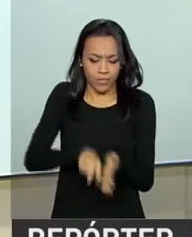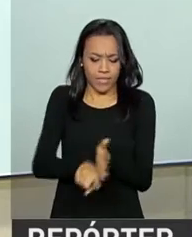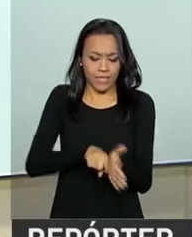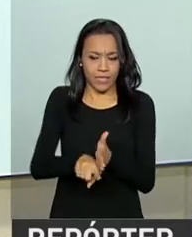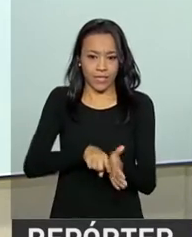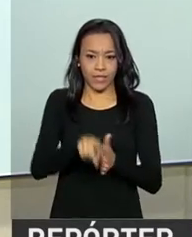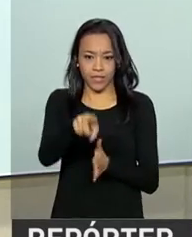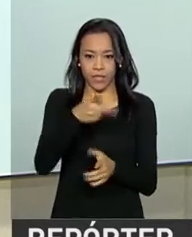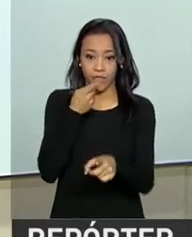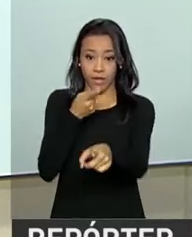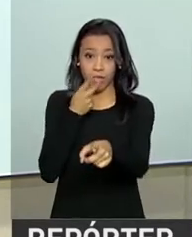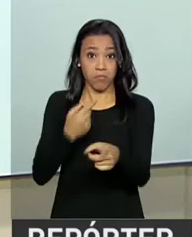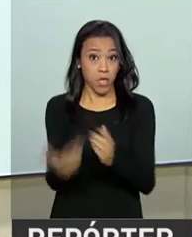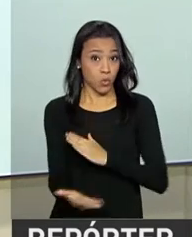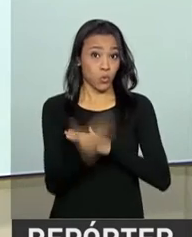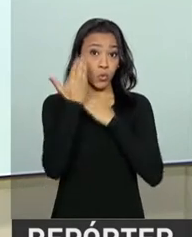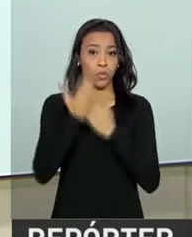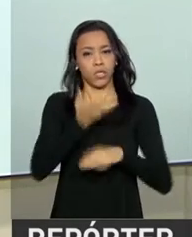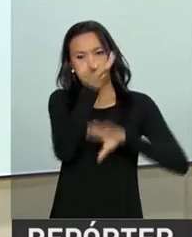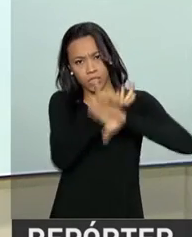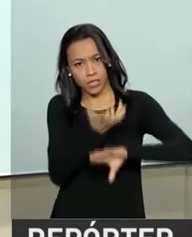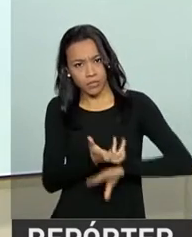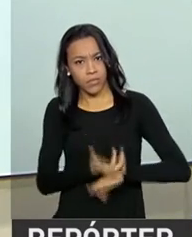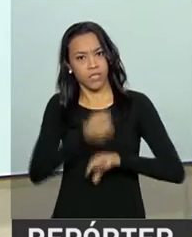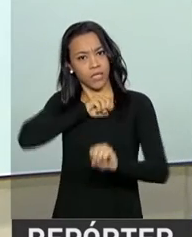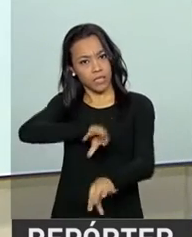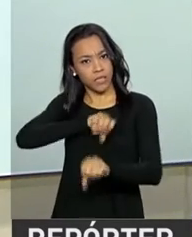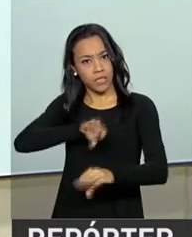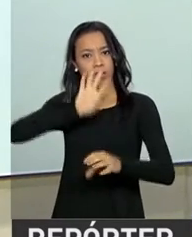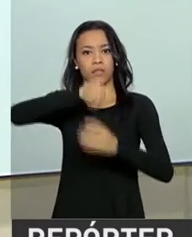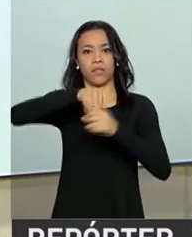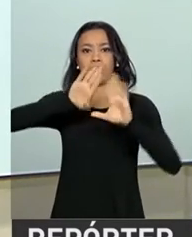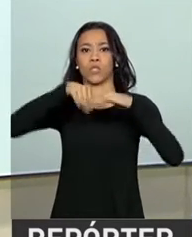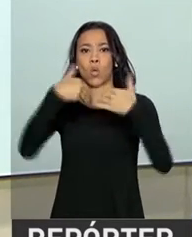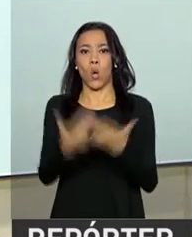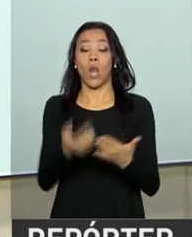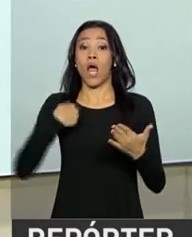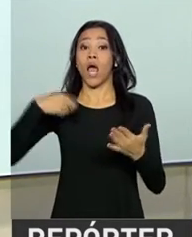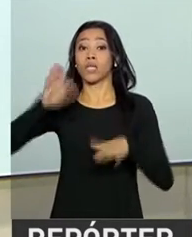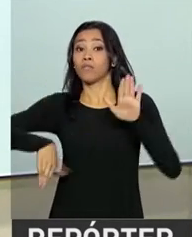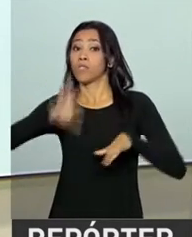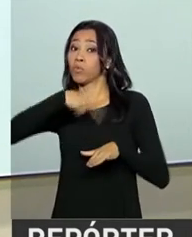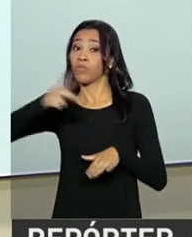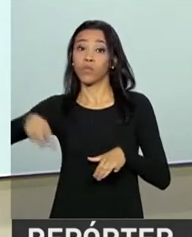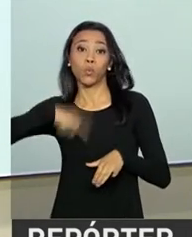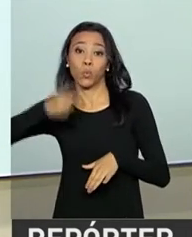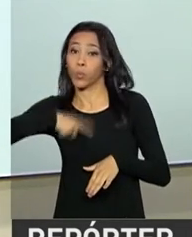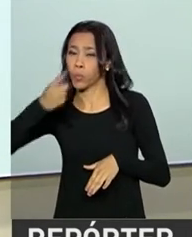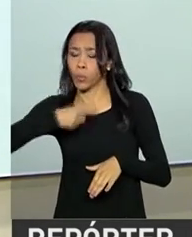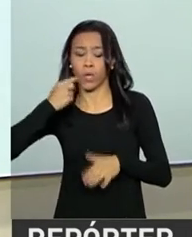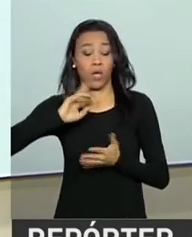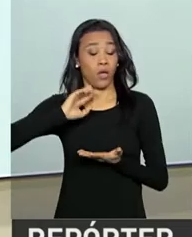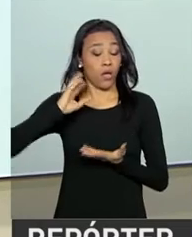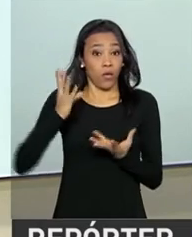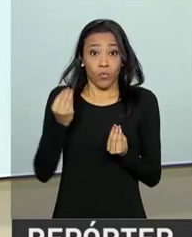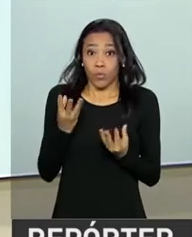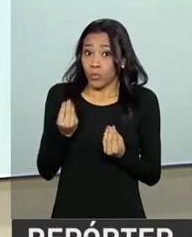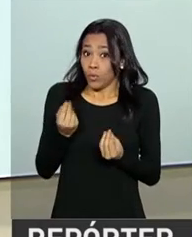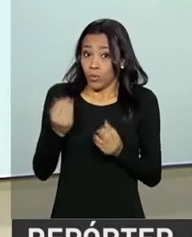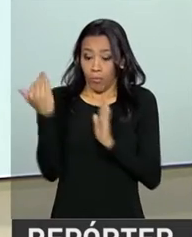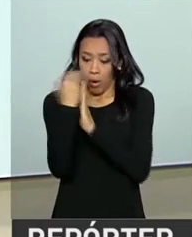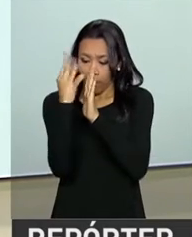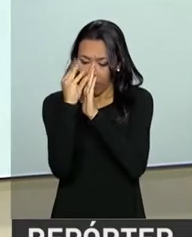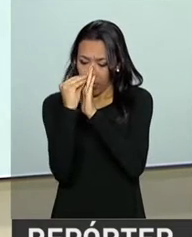ajuda em matérias que são dadas na escola que geralmente o professor não consegue dar toda até porque é matéria pra caramba mas